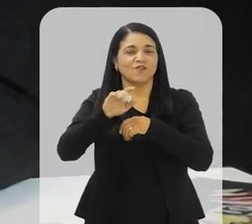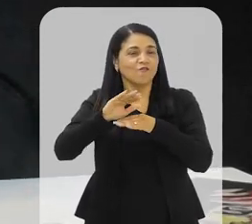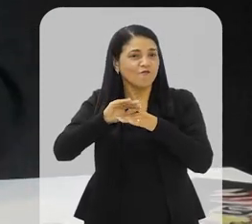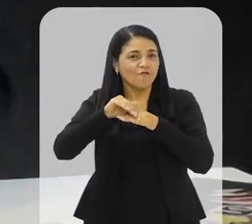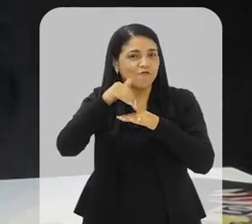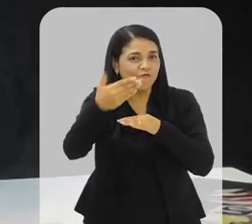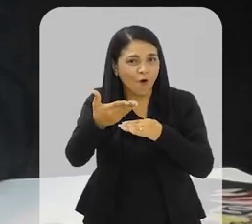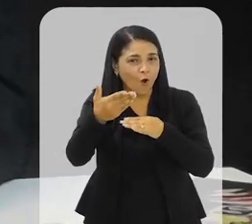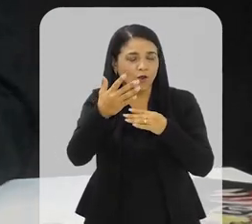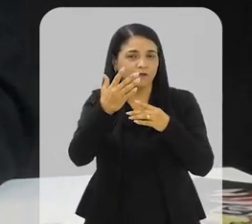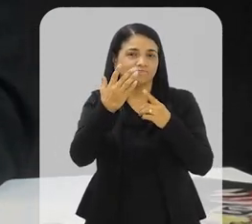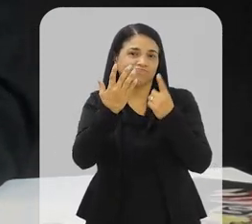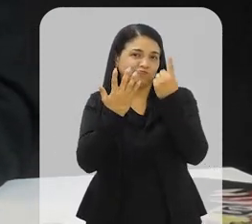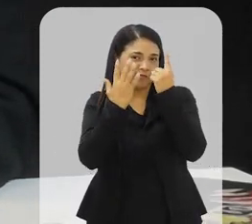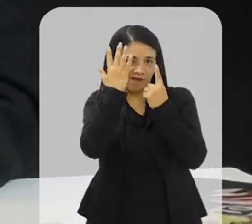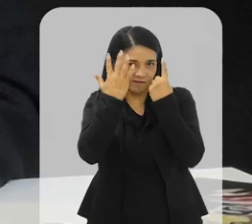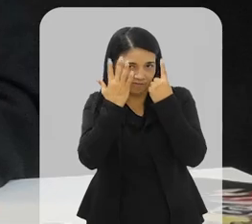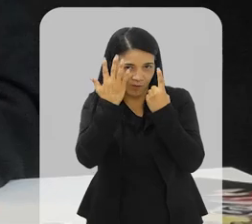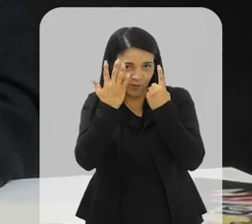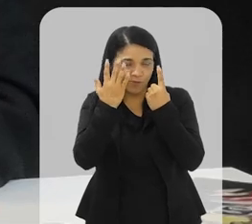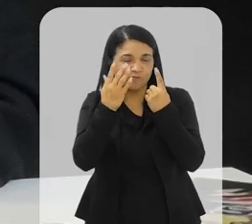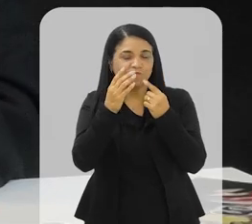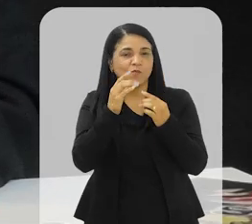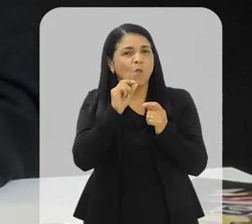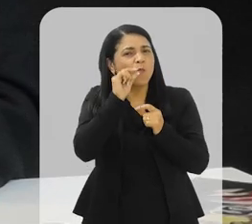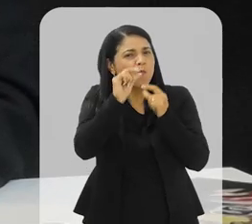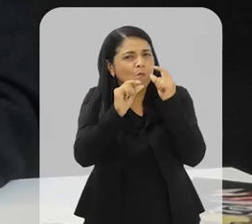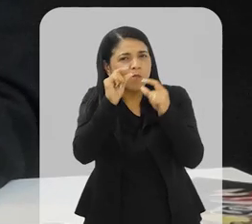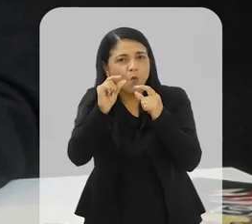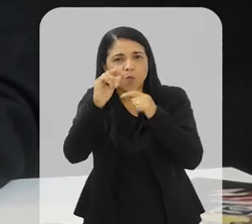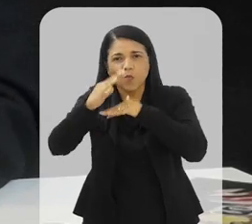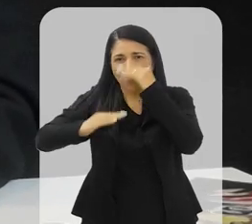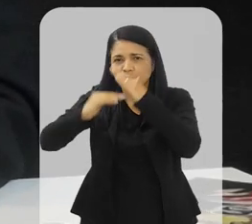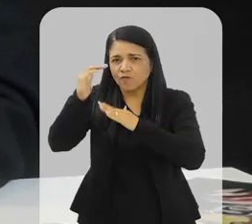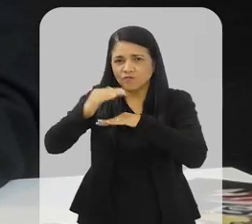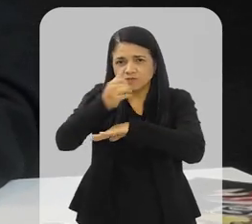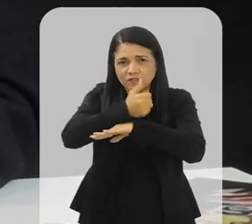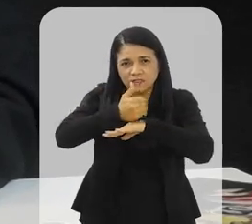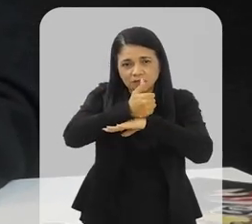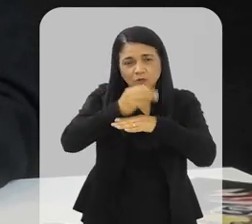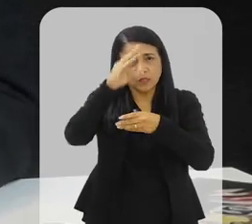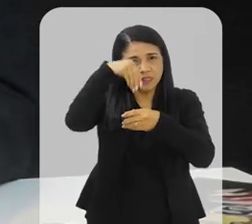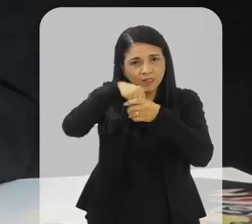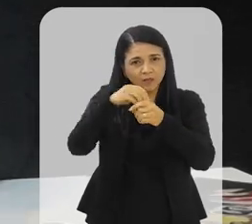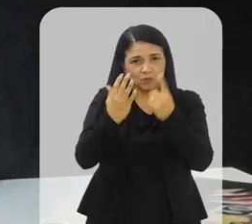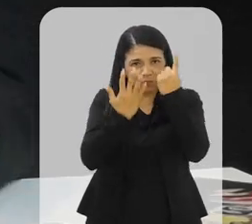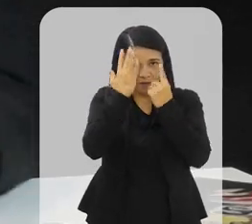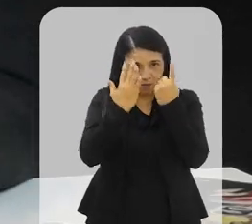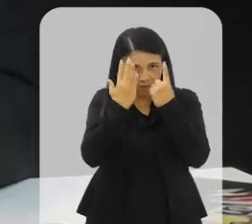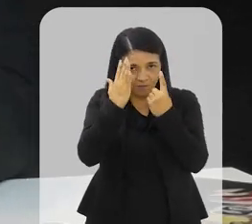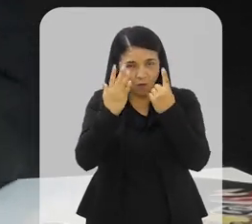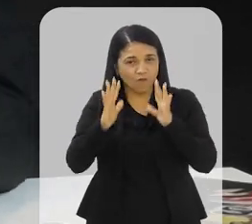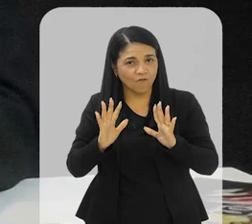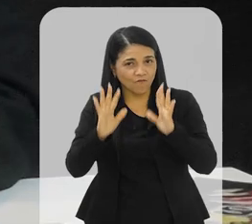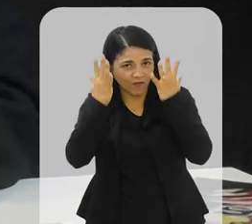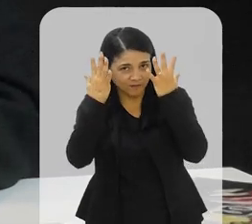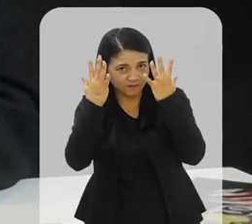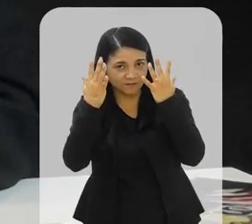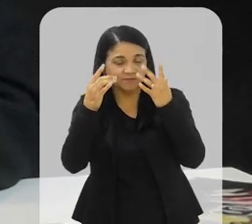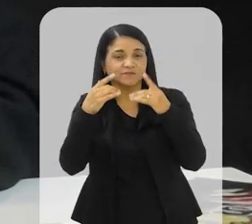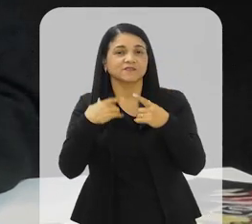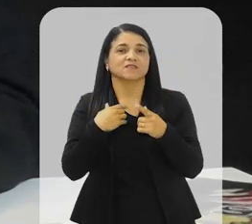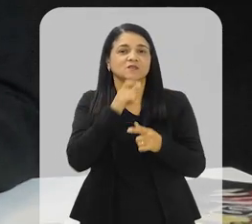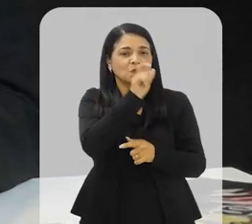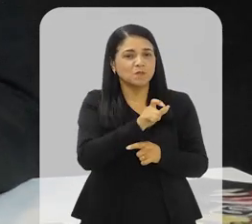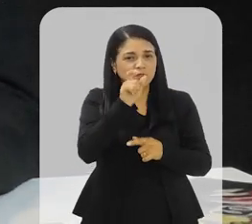dizem agora bolha né do carnaval né um pouco de cada função dessas que alavancam a festa tá